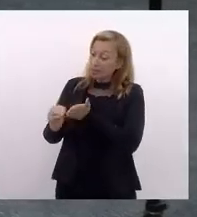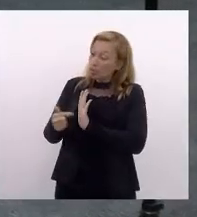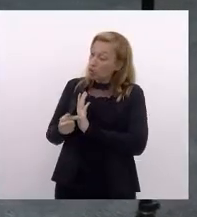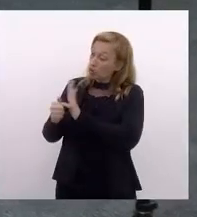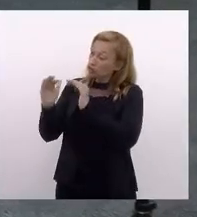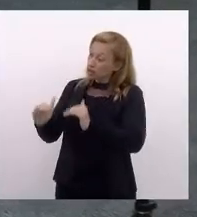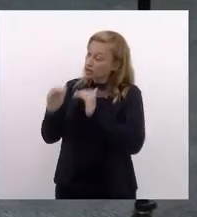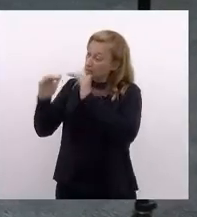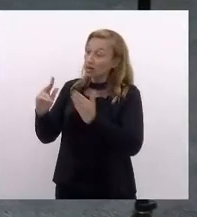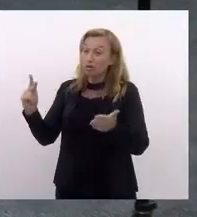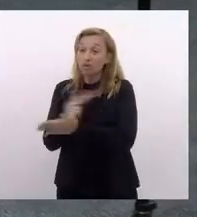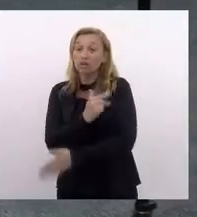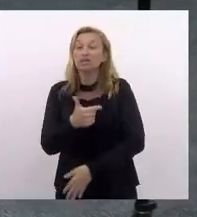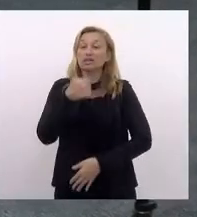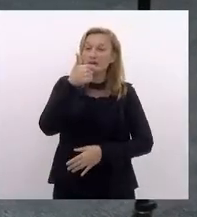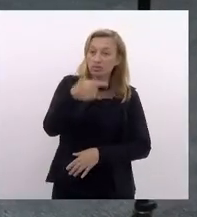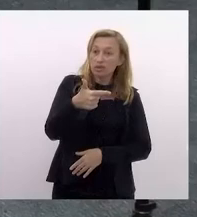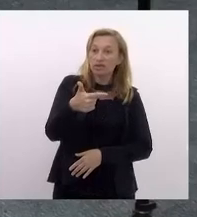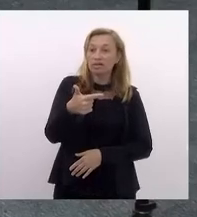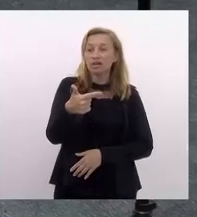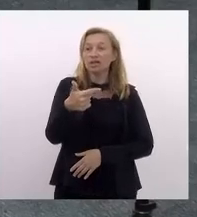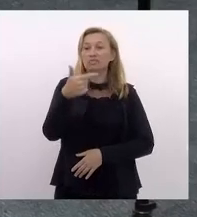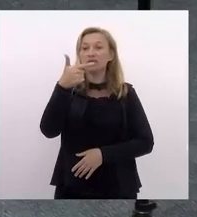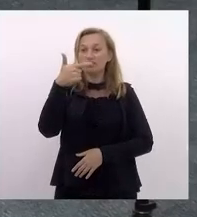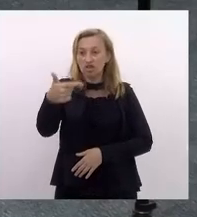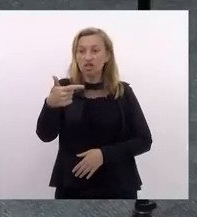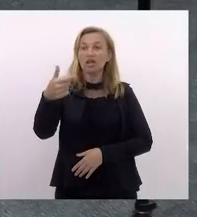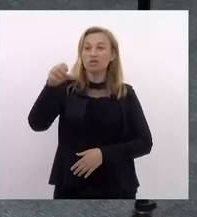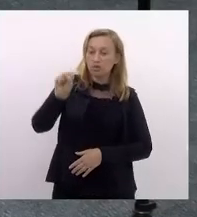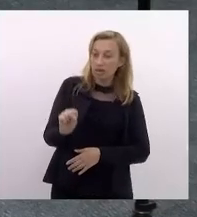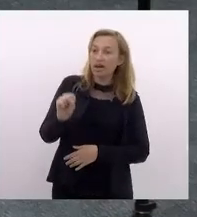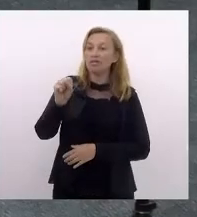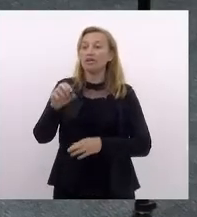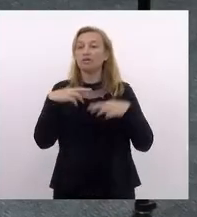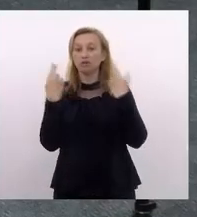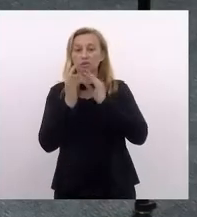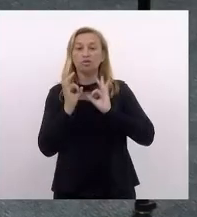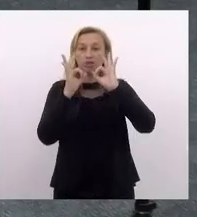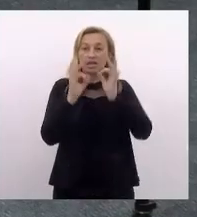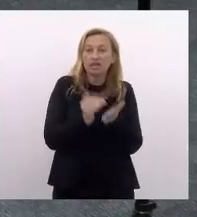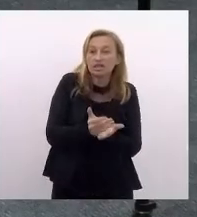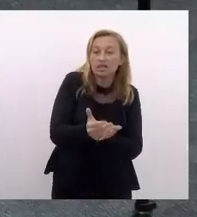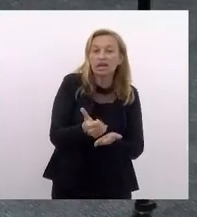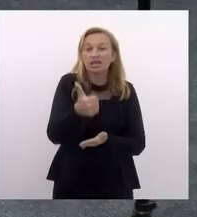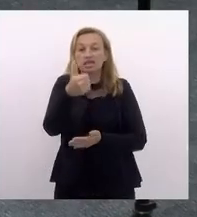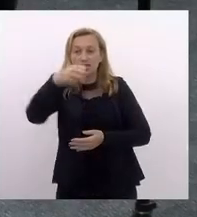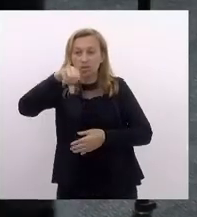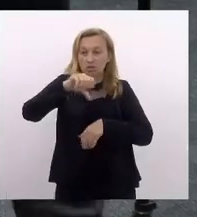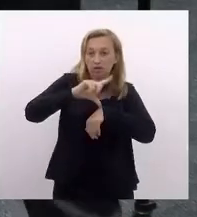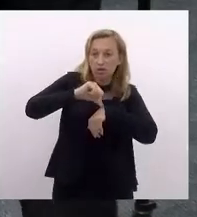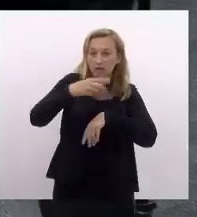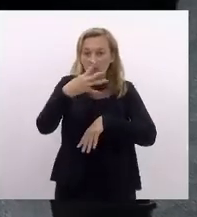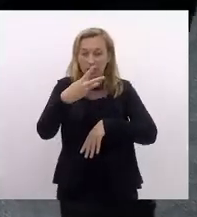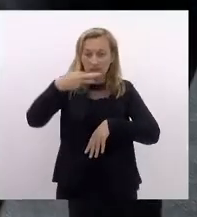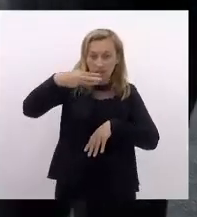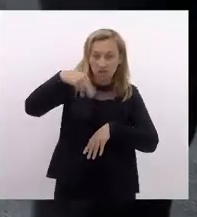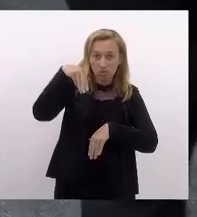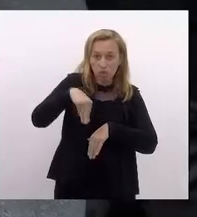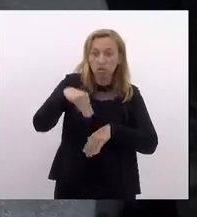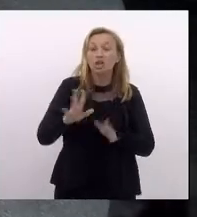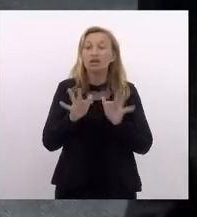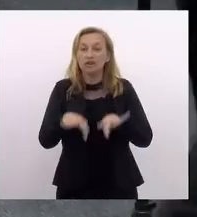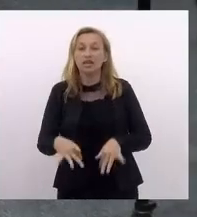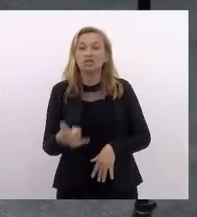o ocorrido na 228ª sessão extraordinária aqui iniciada 19:43